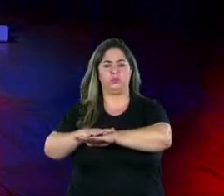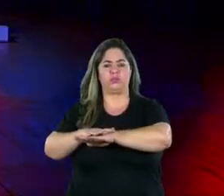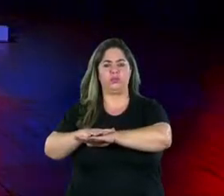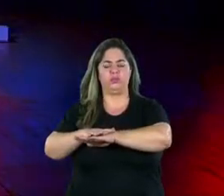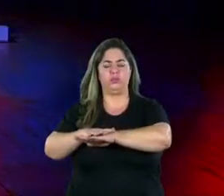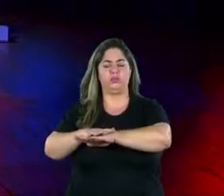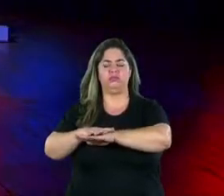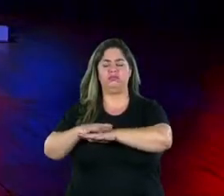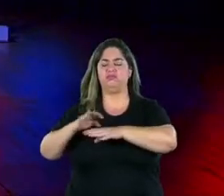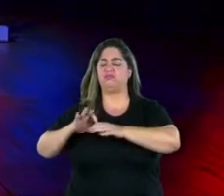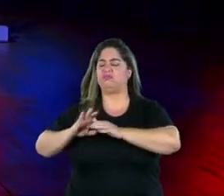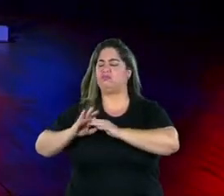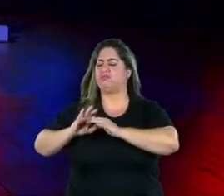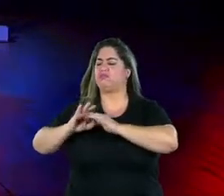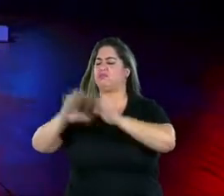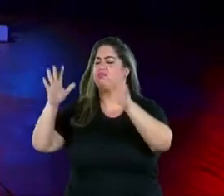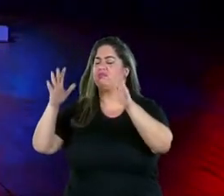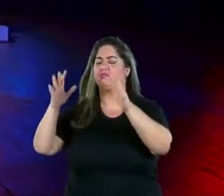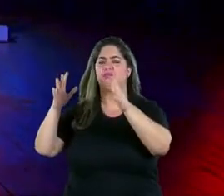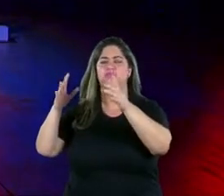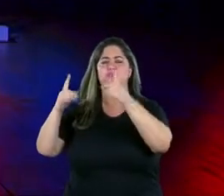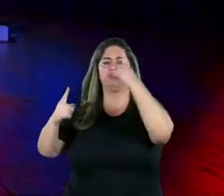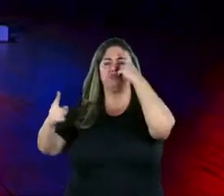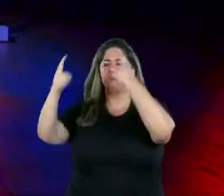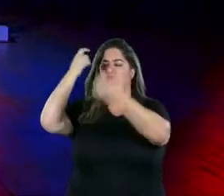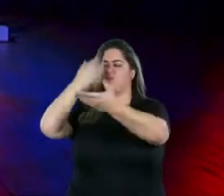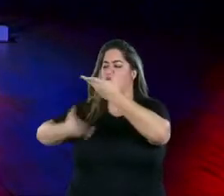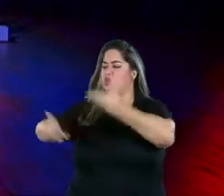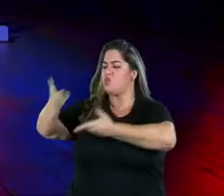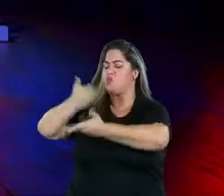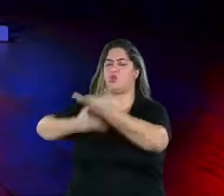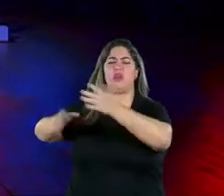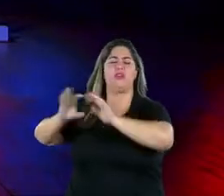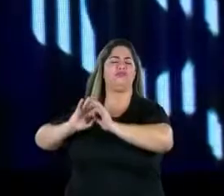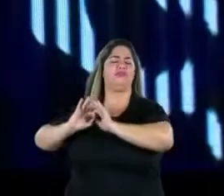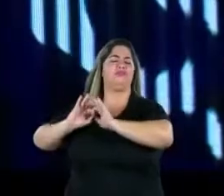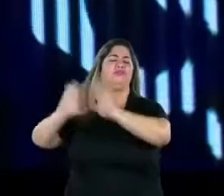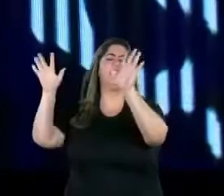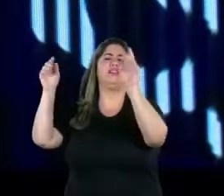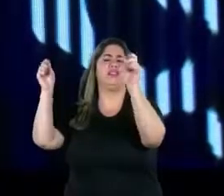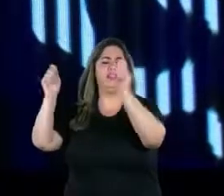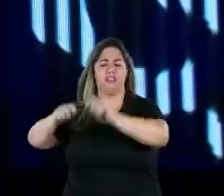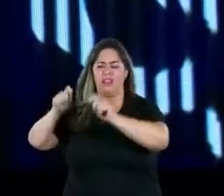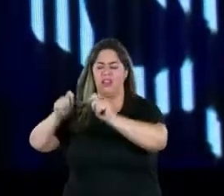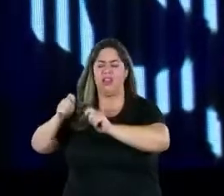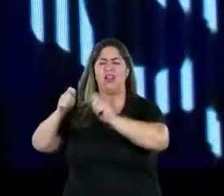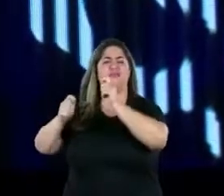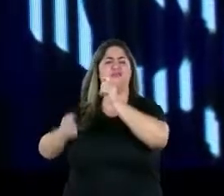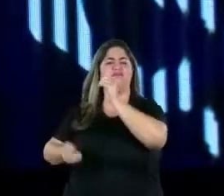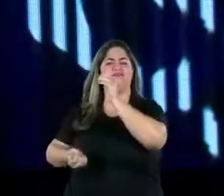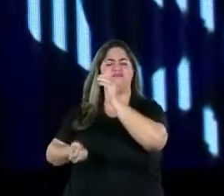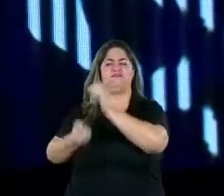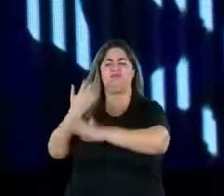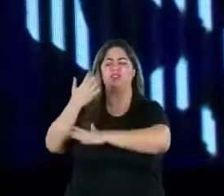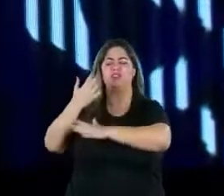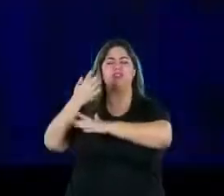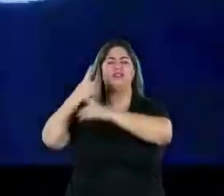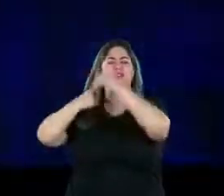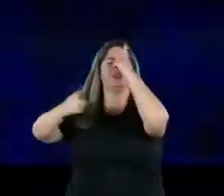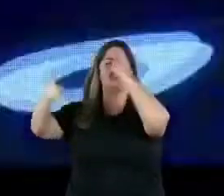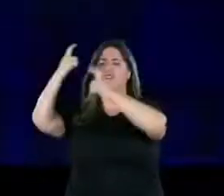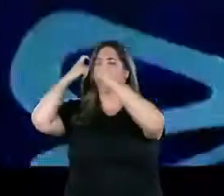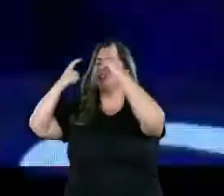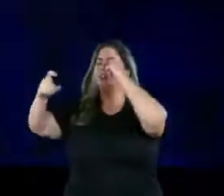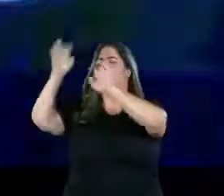a gente é aberto para dialógica. Então está tudo ali, sempre livre, para você ir criando e abrindo espaços